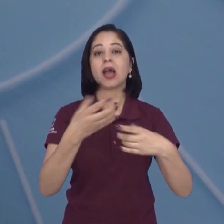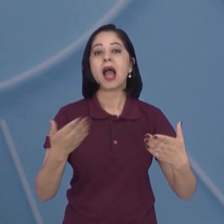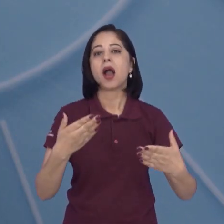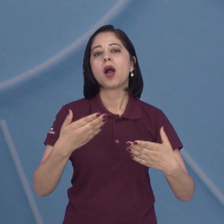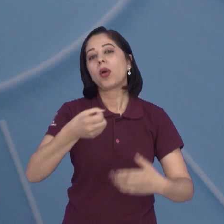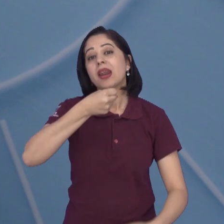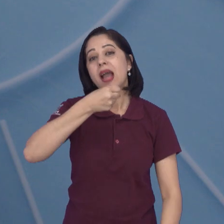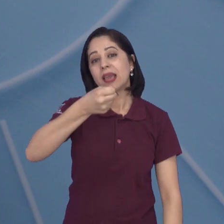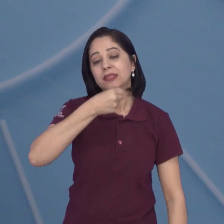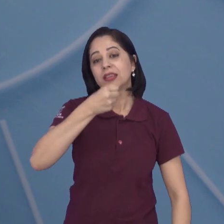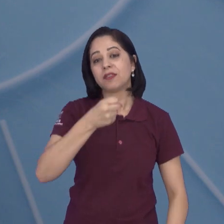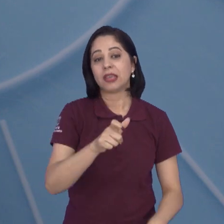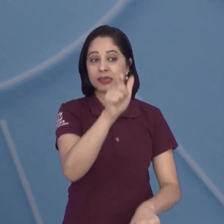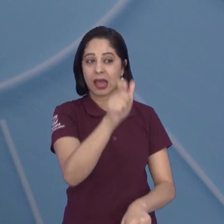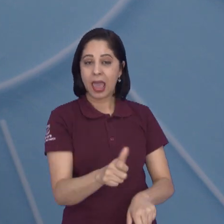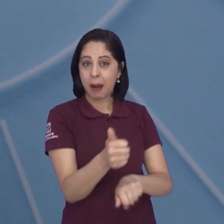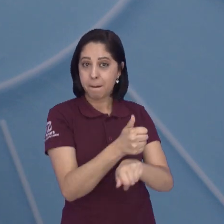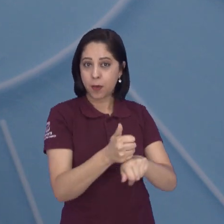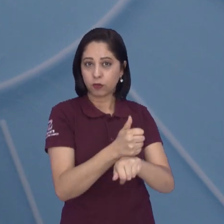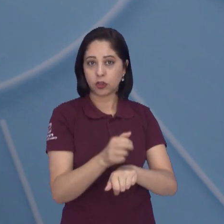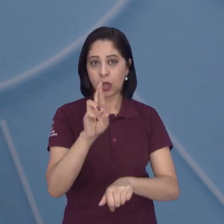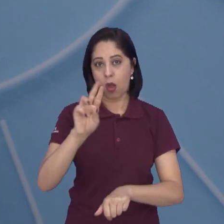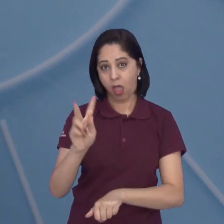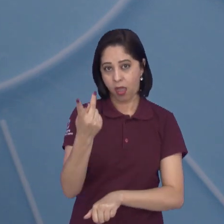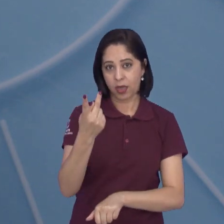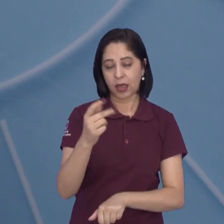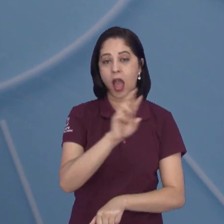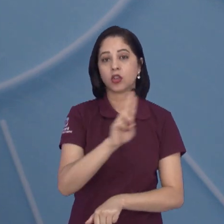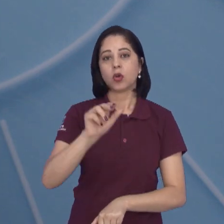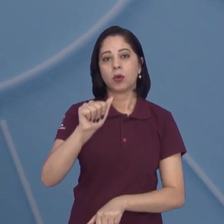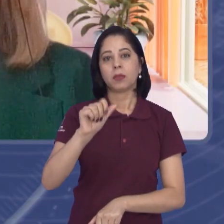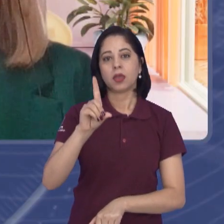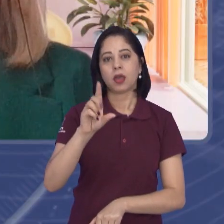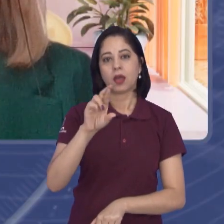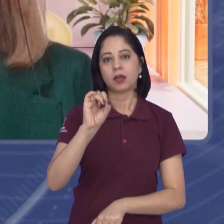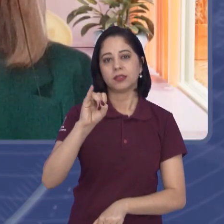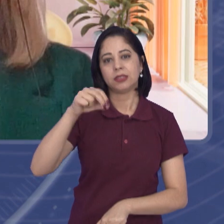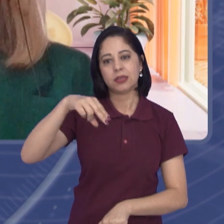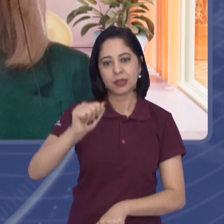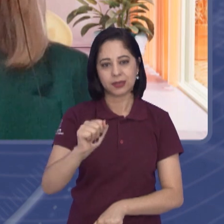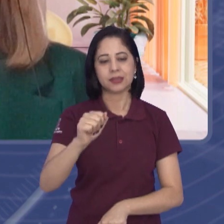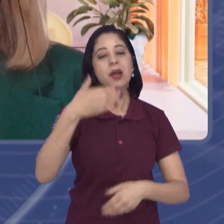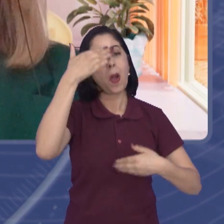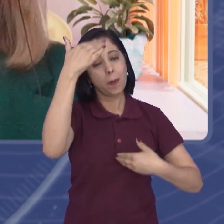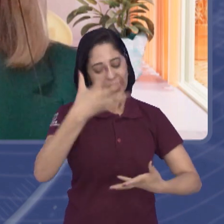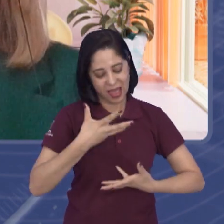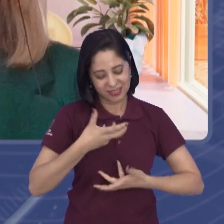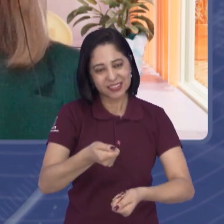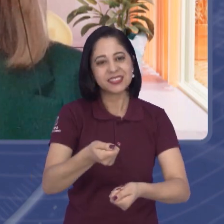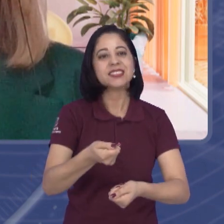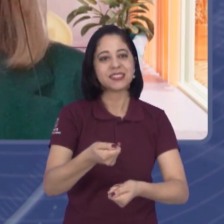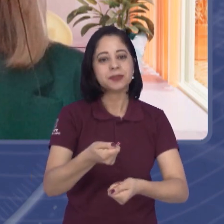também com a especialista em recursos humanos, Adriana Maciel. Adriana, obrigada por aceitar nosso convite.